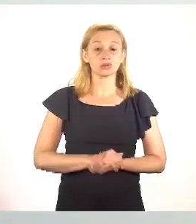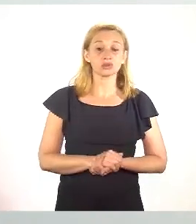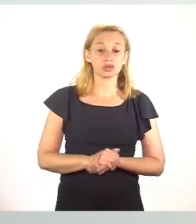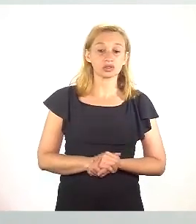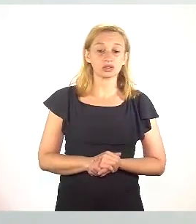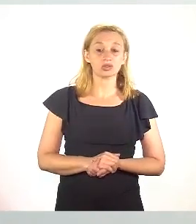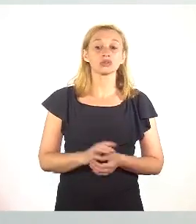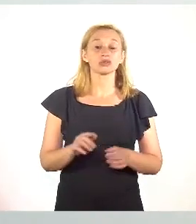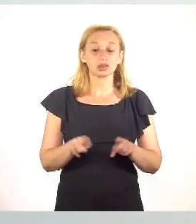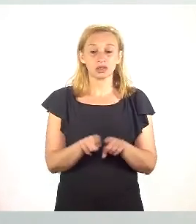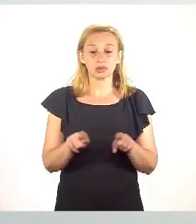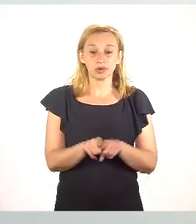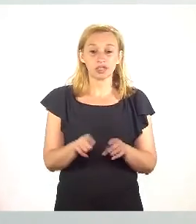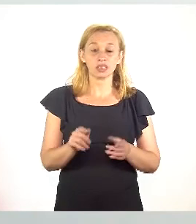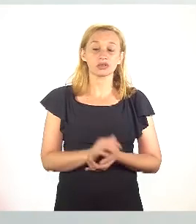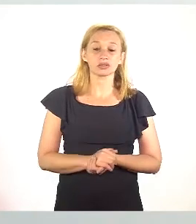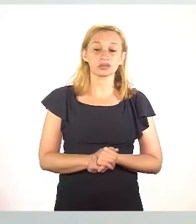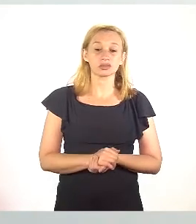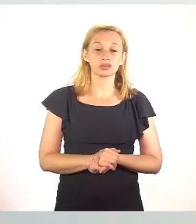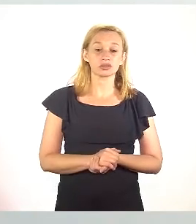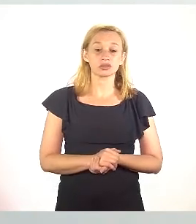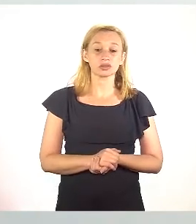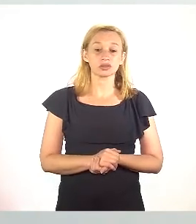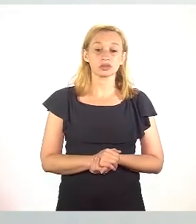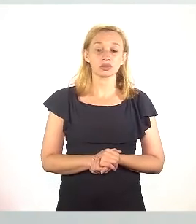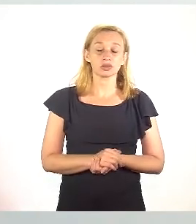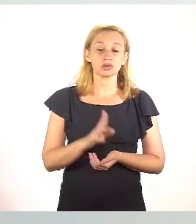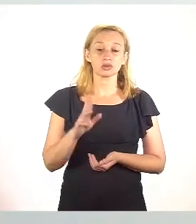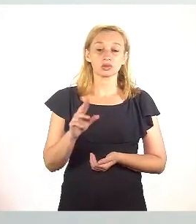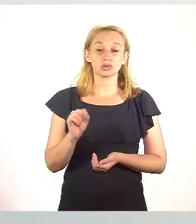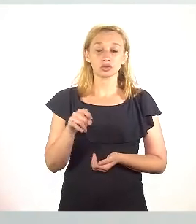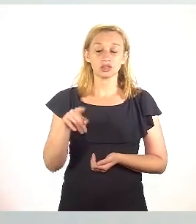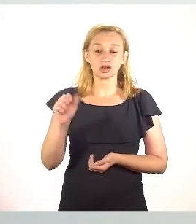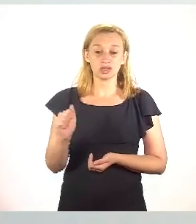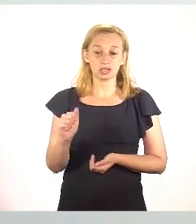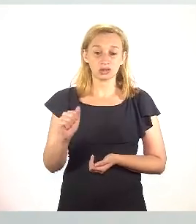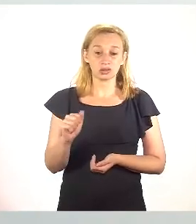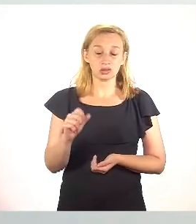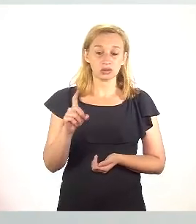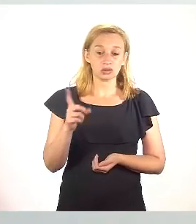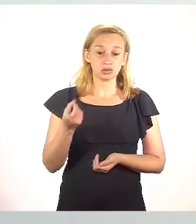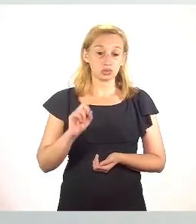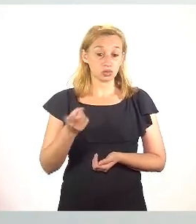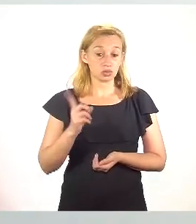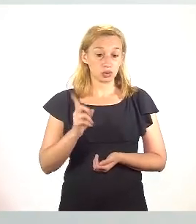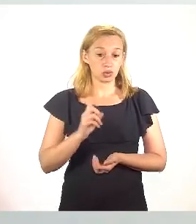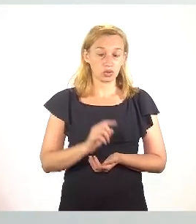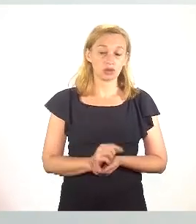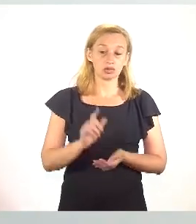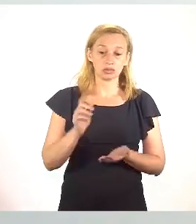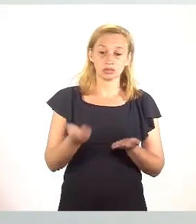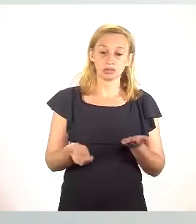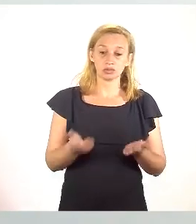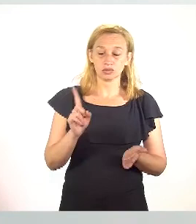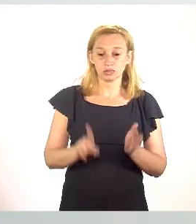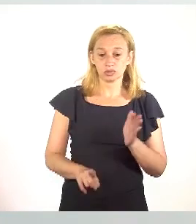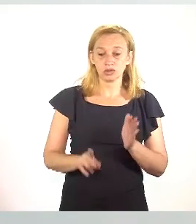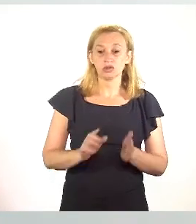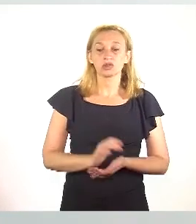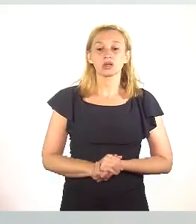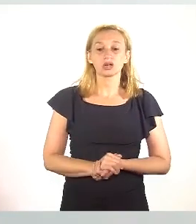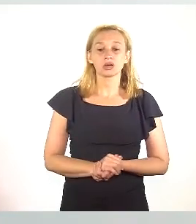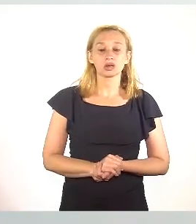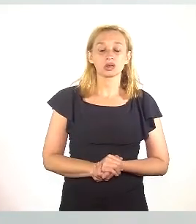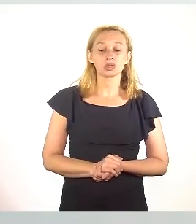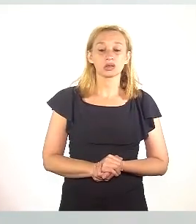a variação da oscilação do preço do dólar em relação ao real. Isto é